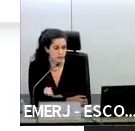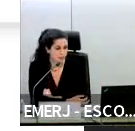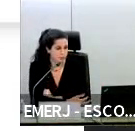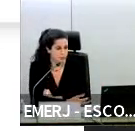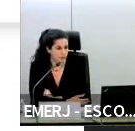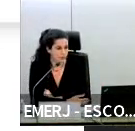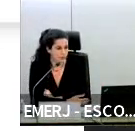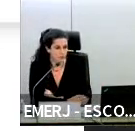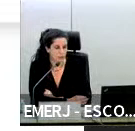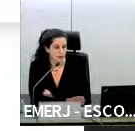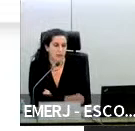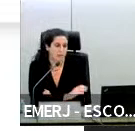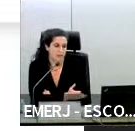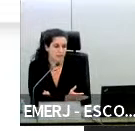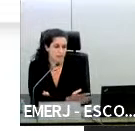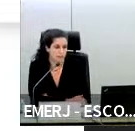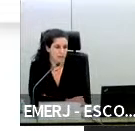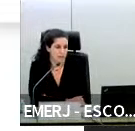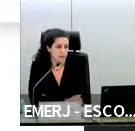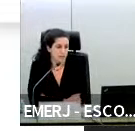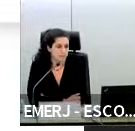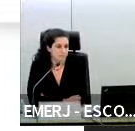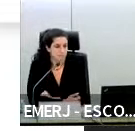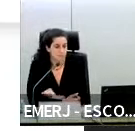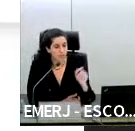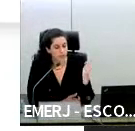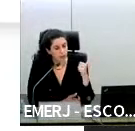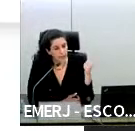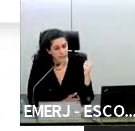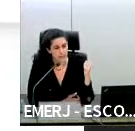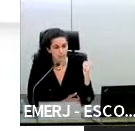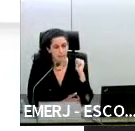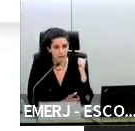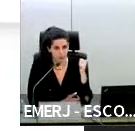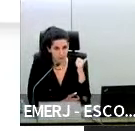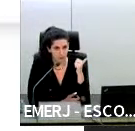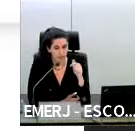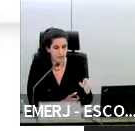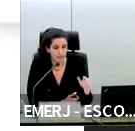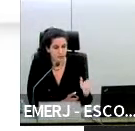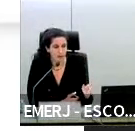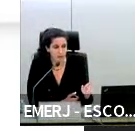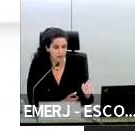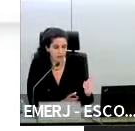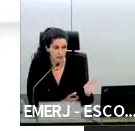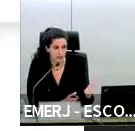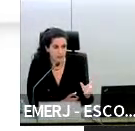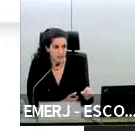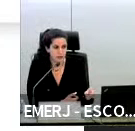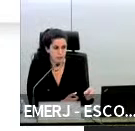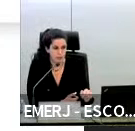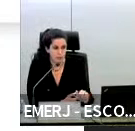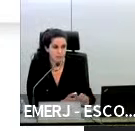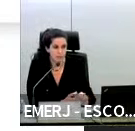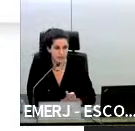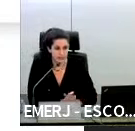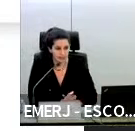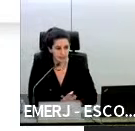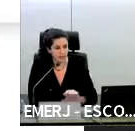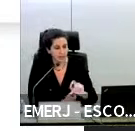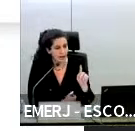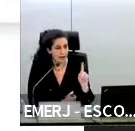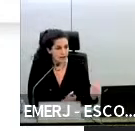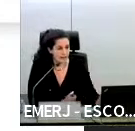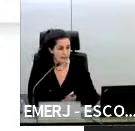revista Direito e Movimento, que é basicamente uma análise dele. Aqueles são mapas situacionais, esse é um mapa que a Adele Clark chama de mapa de